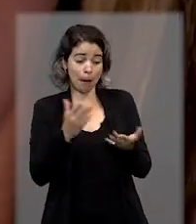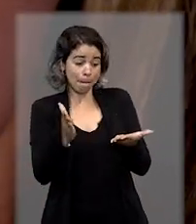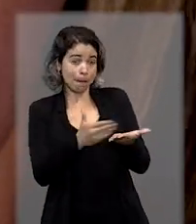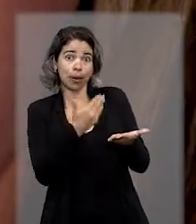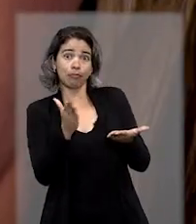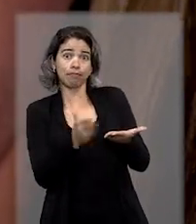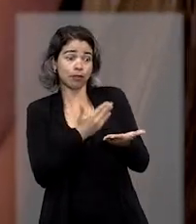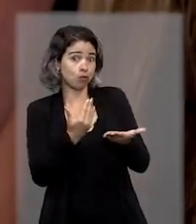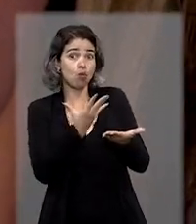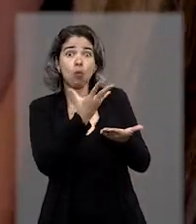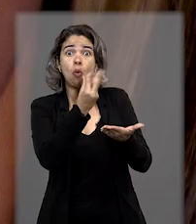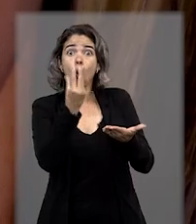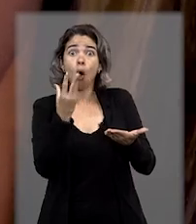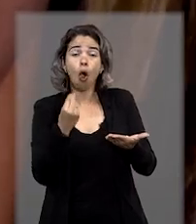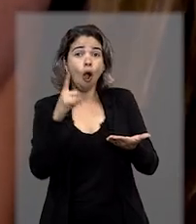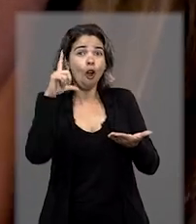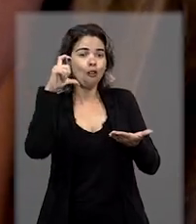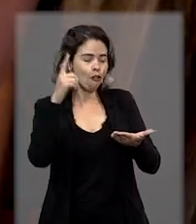álbum